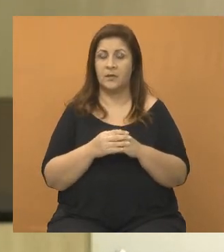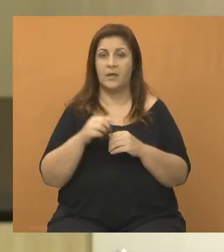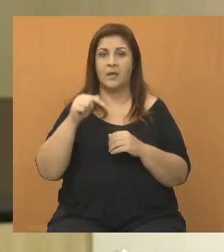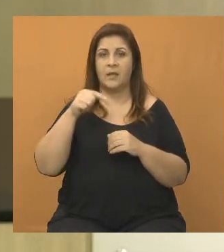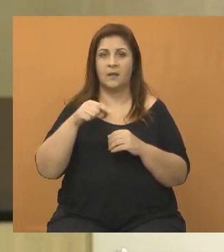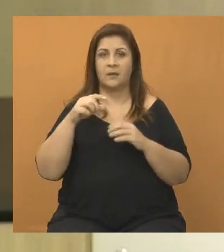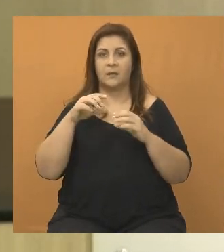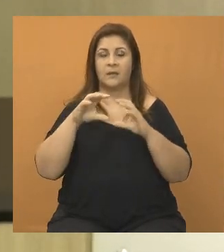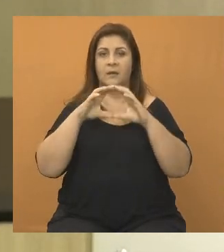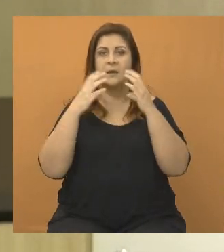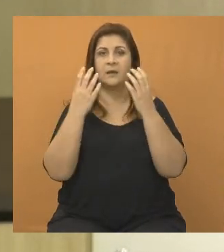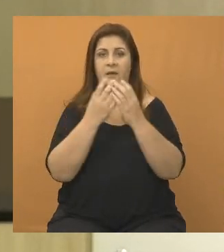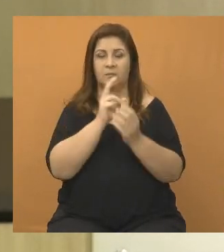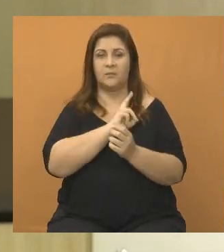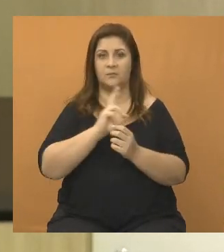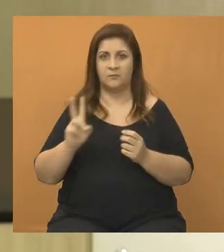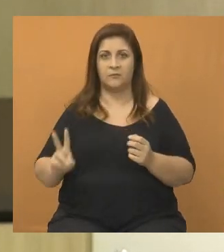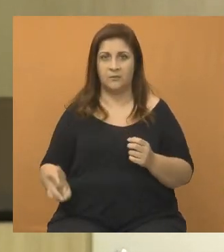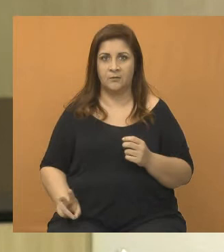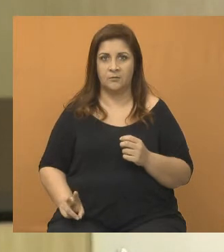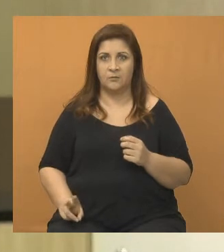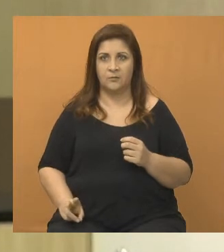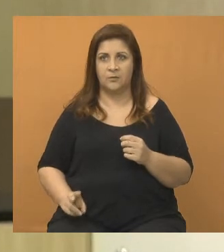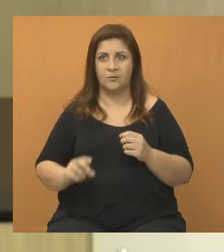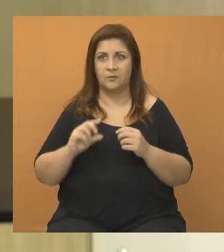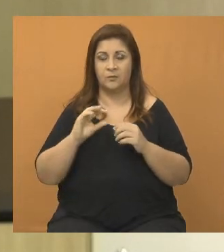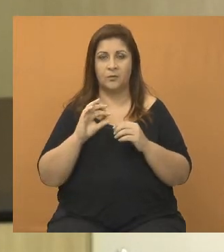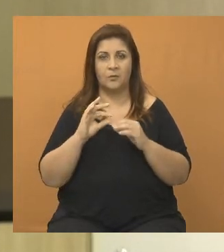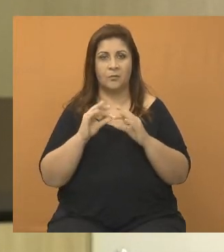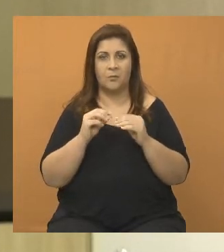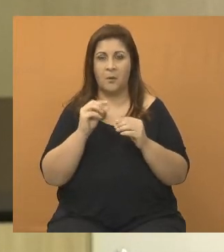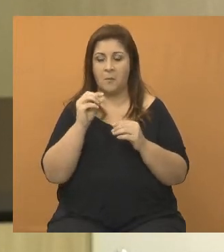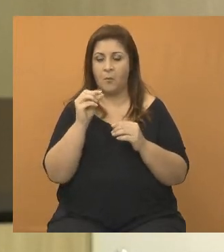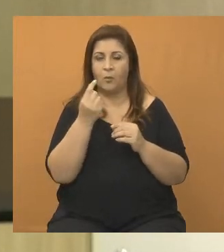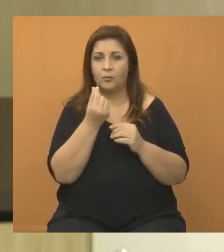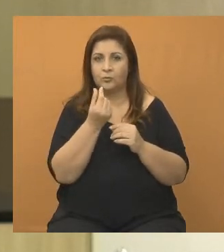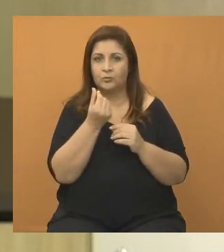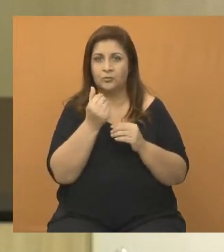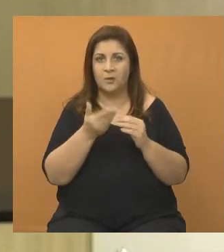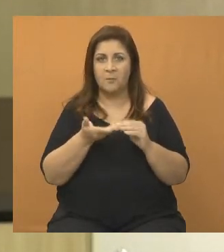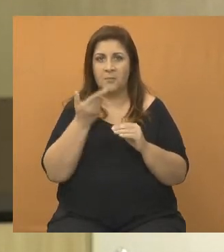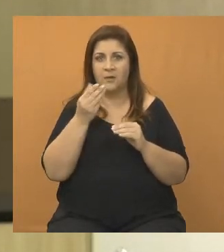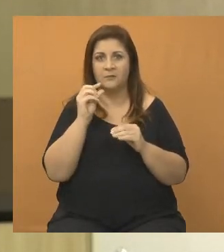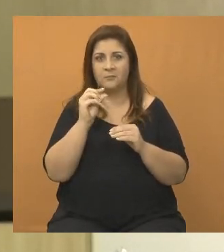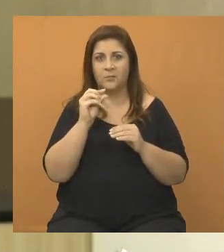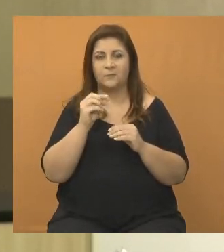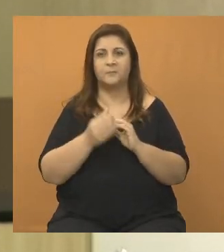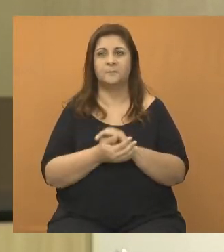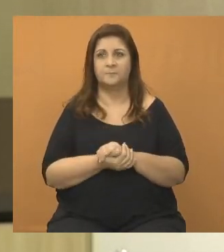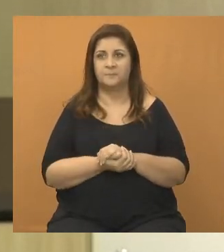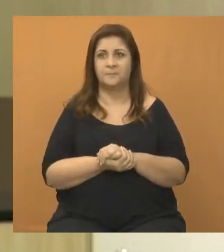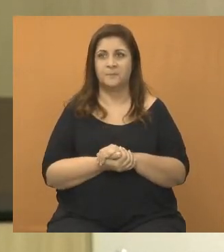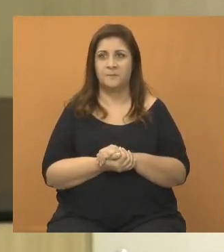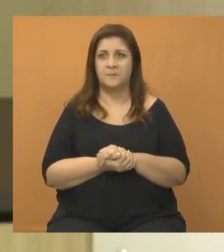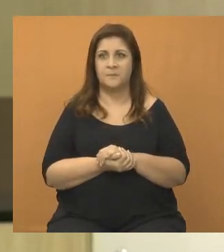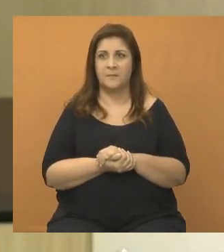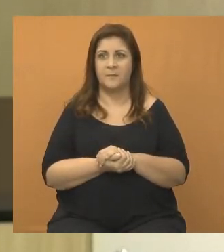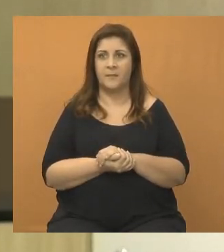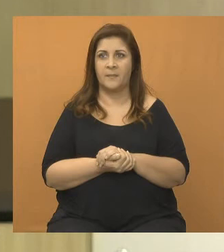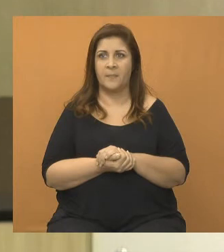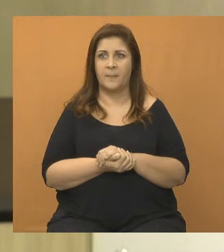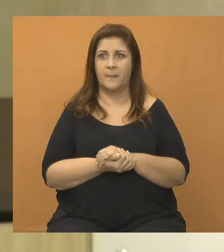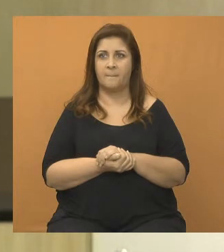De todos, mesmo que foi porcentagem menor, de 1.200.000, o menor orçamento